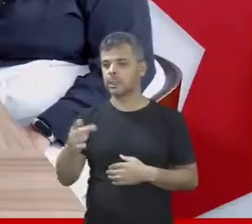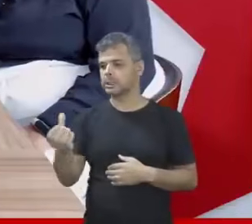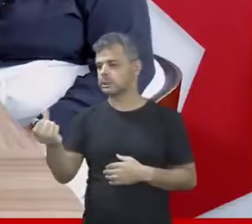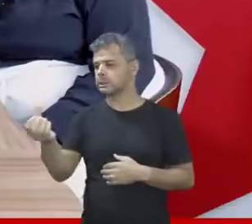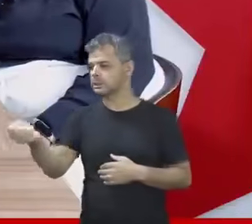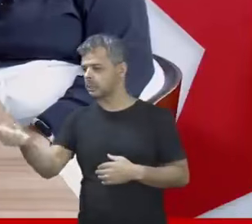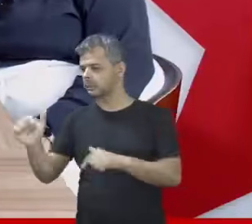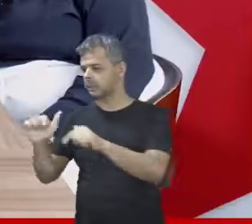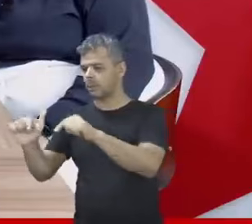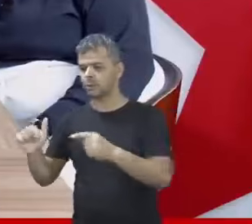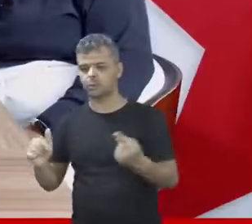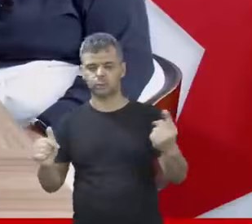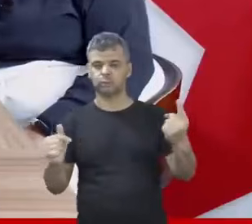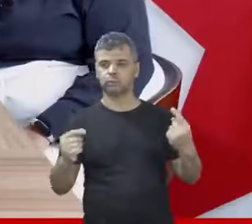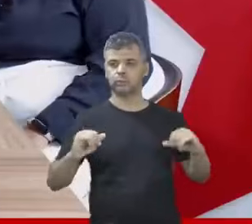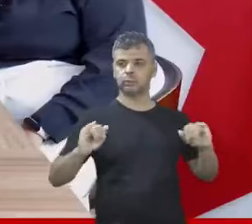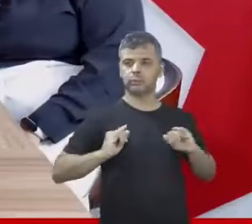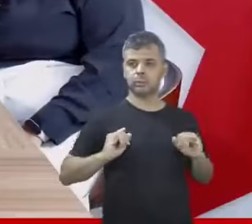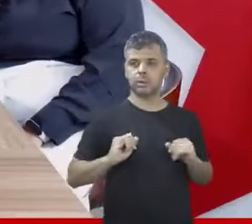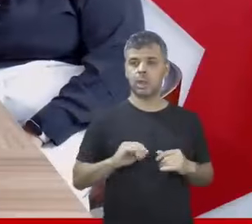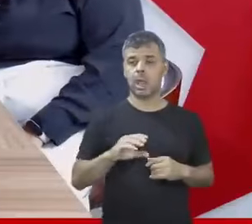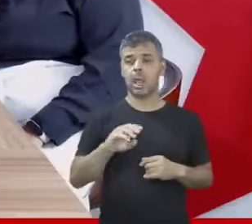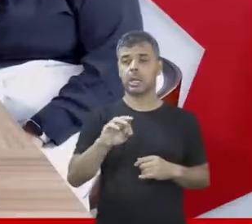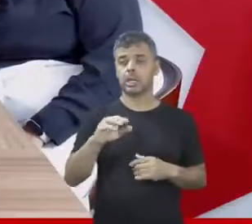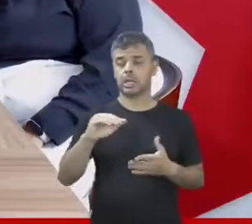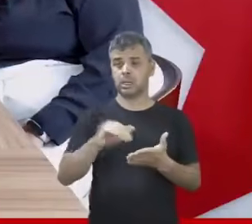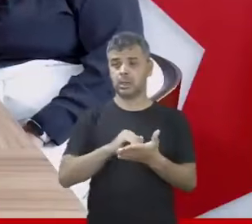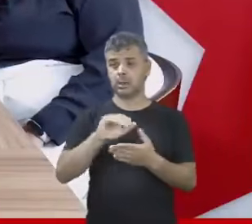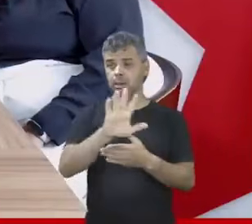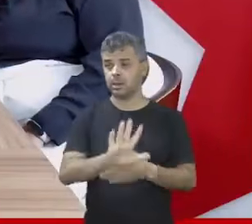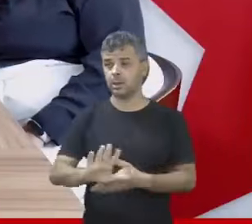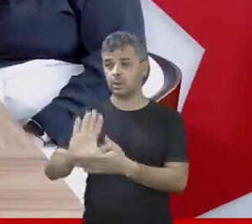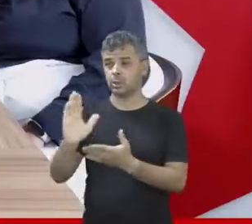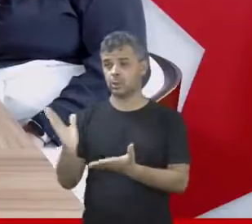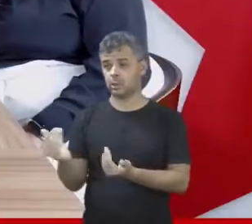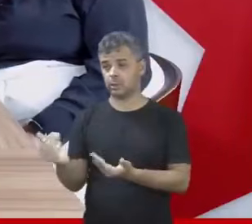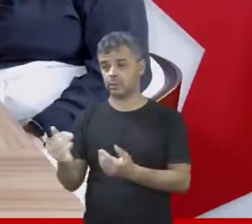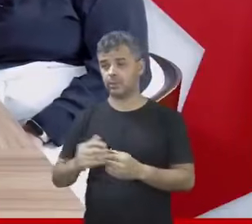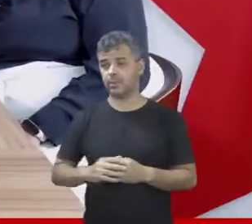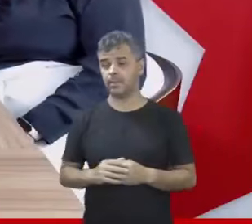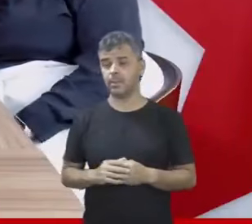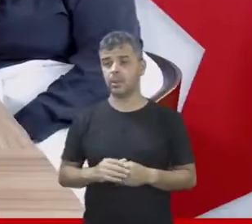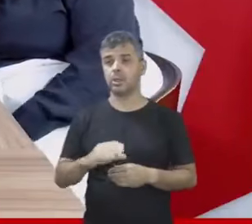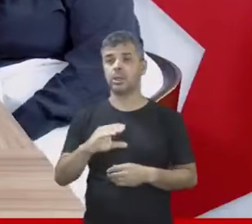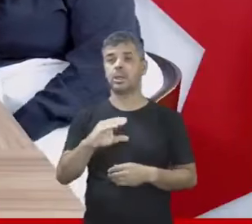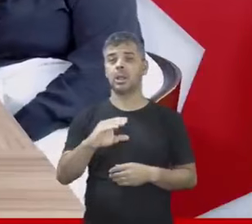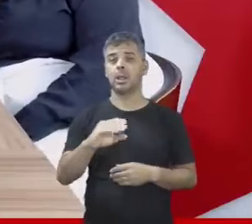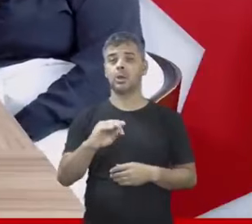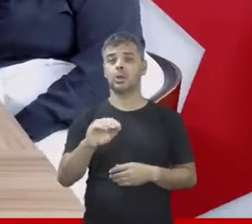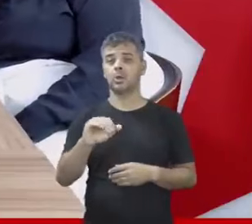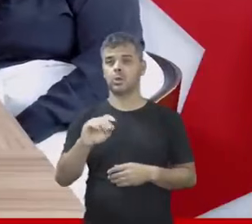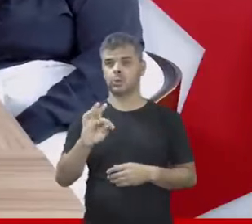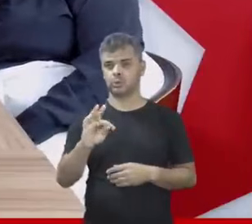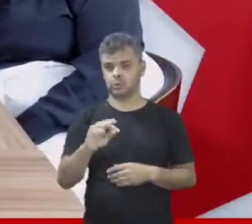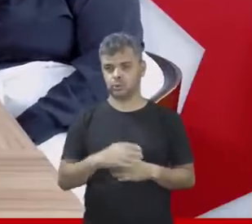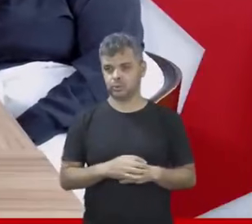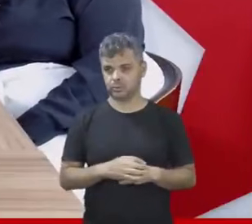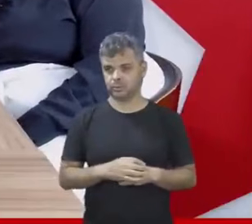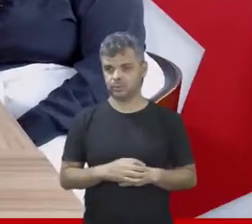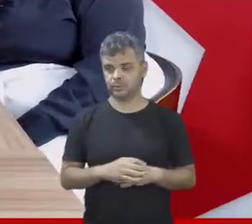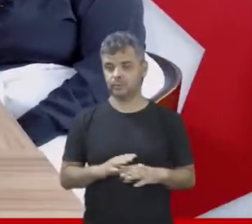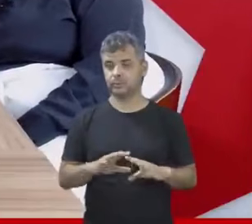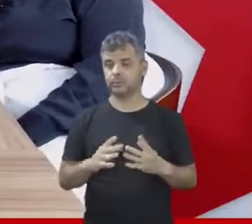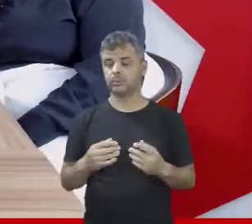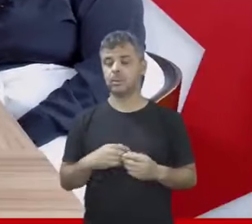6x1, né, Nádia? Exato, com a Cristiana Paiva, nossa secretária nacional de Juventude da CUT, Central Única dos Trabalhadores.